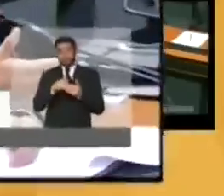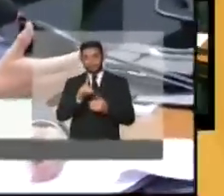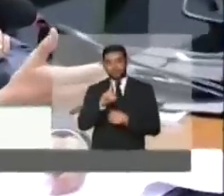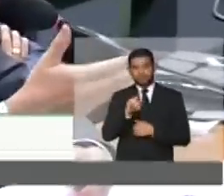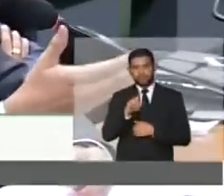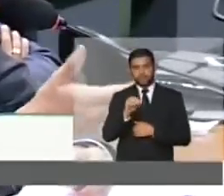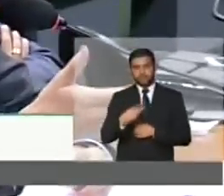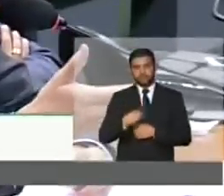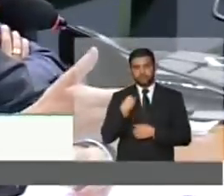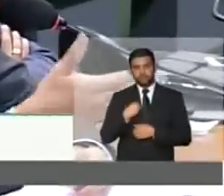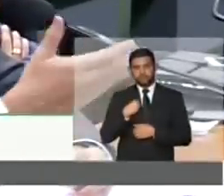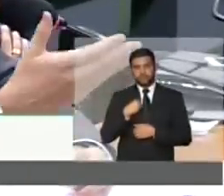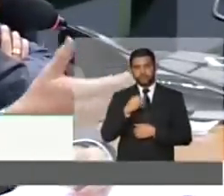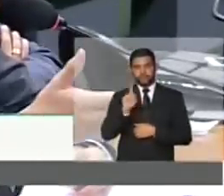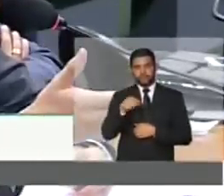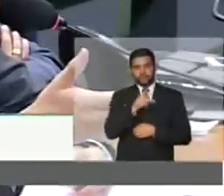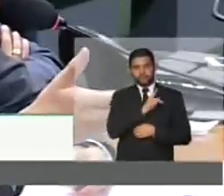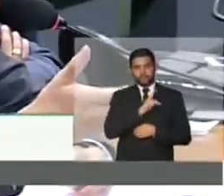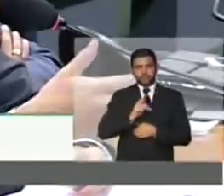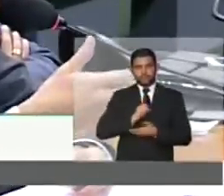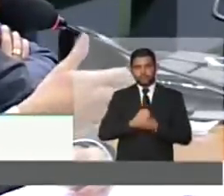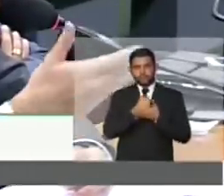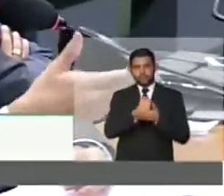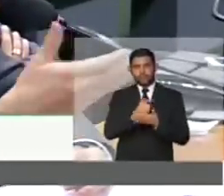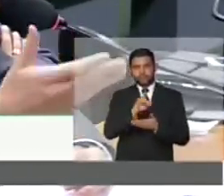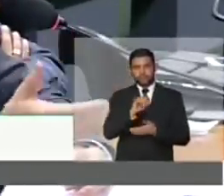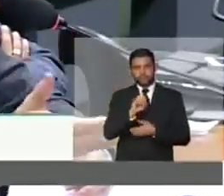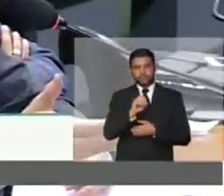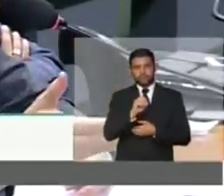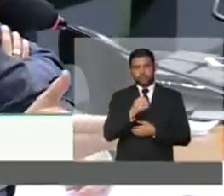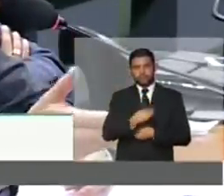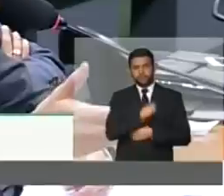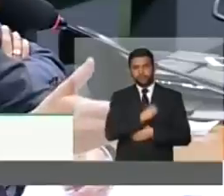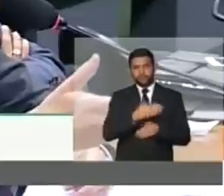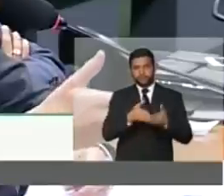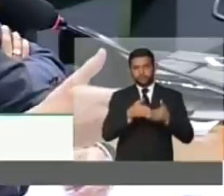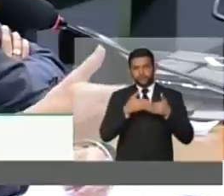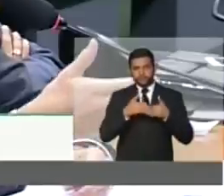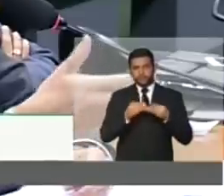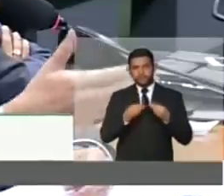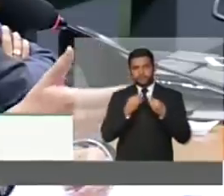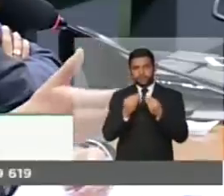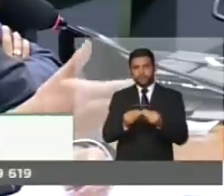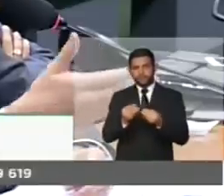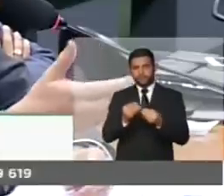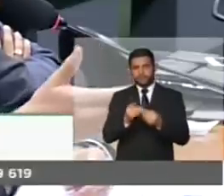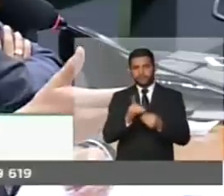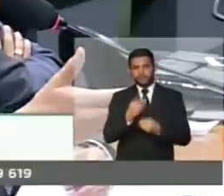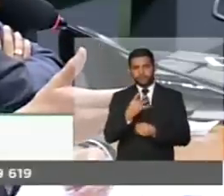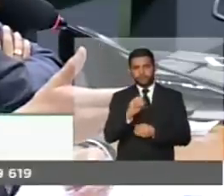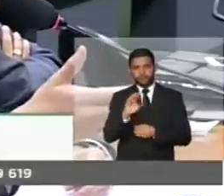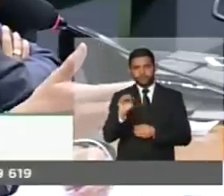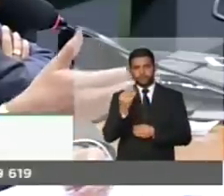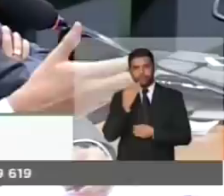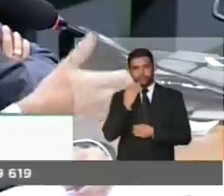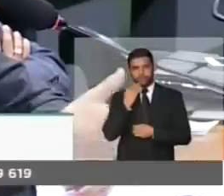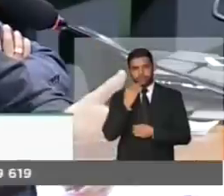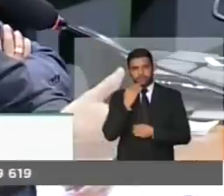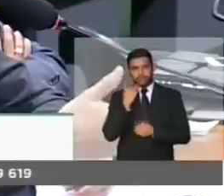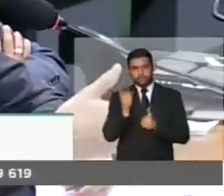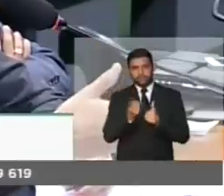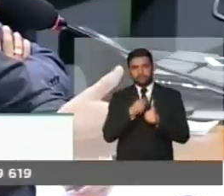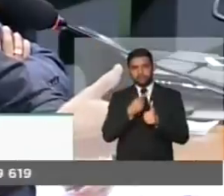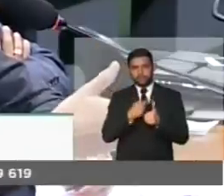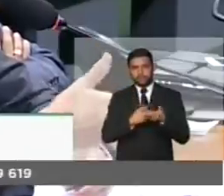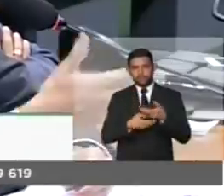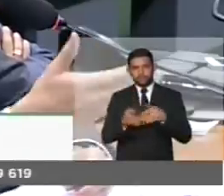aqui o seu ex-sócio, o seu ex-acionista, que houve um empréstimo concedido na ordem de 400 milhões, a primeira